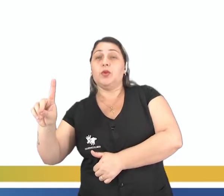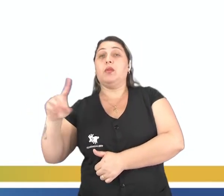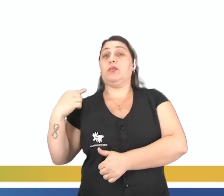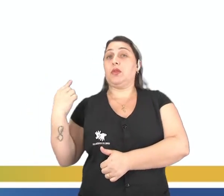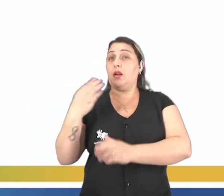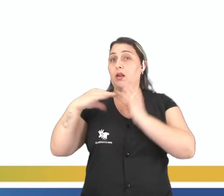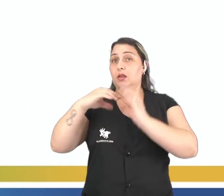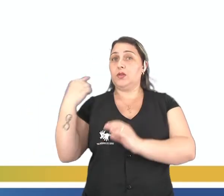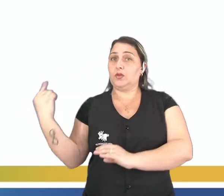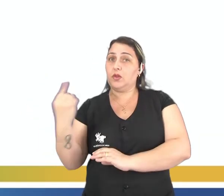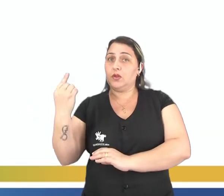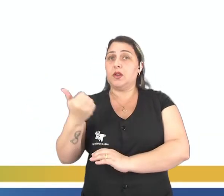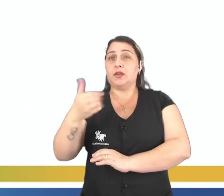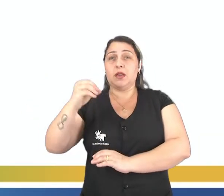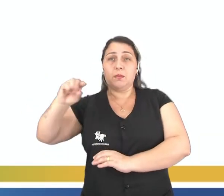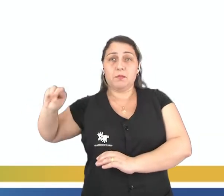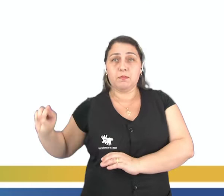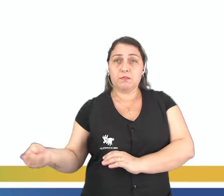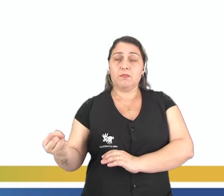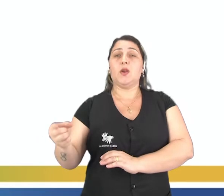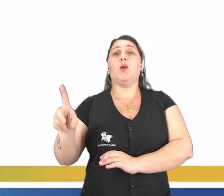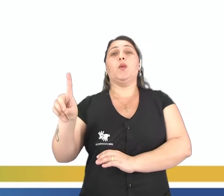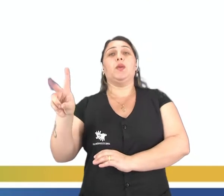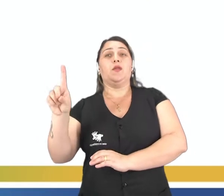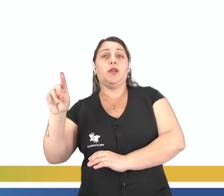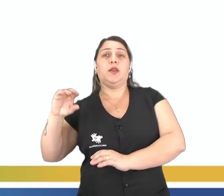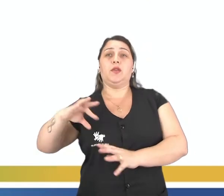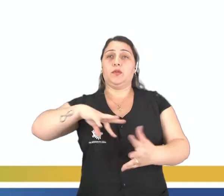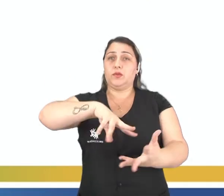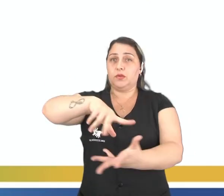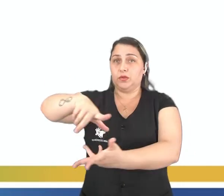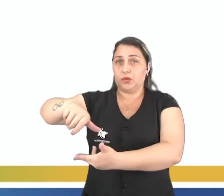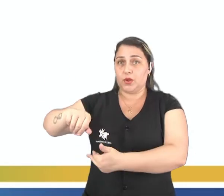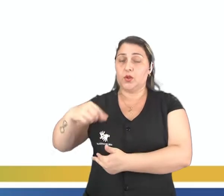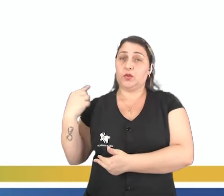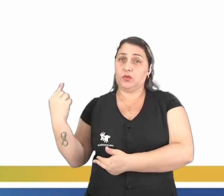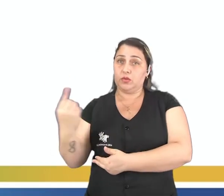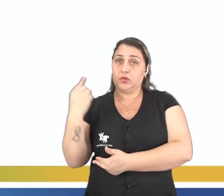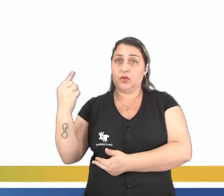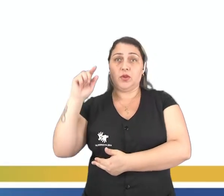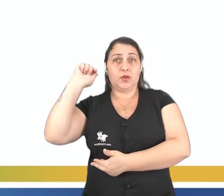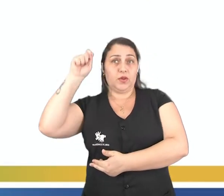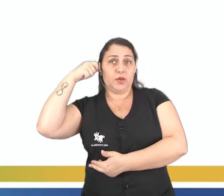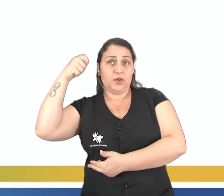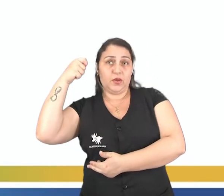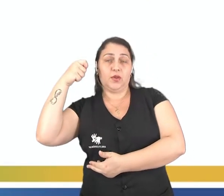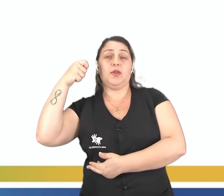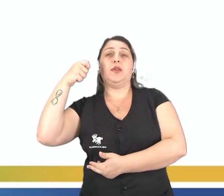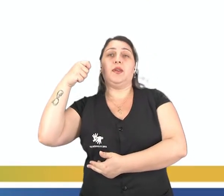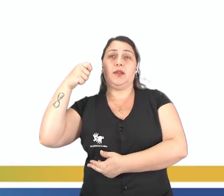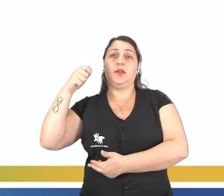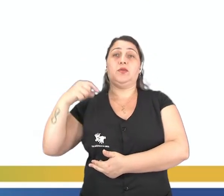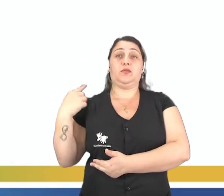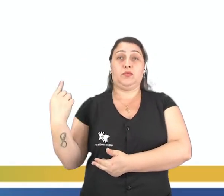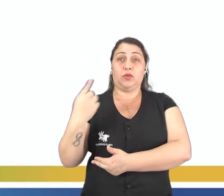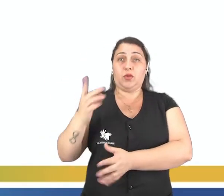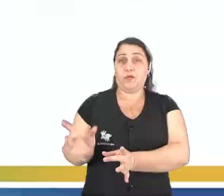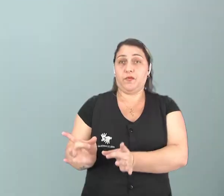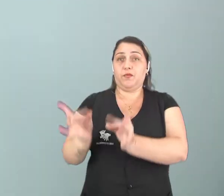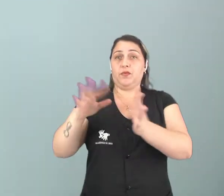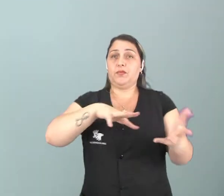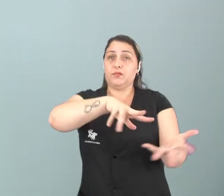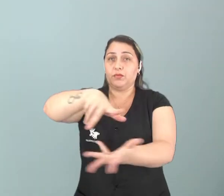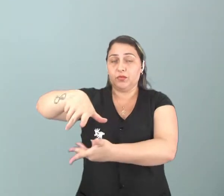e já vendeu 100 milhões de discos em todo o mundo, fazendo dela uma das artistas recordistas em vendas